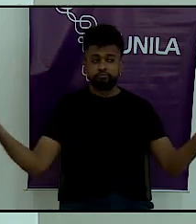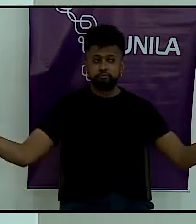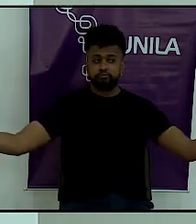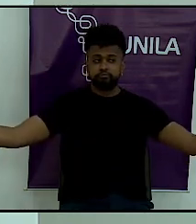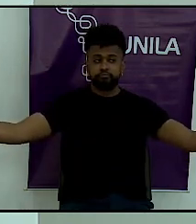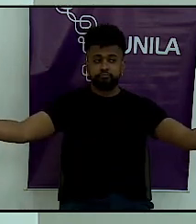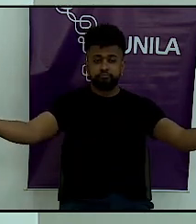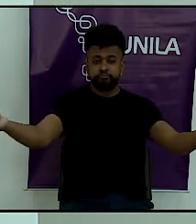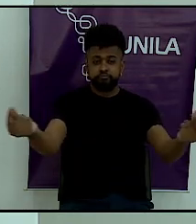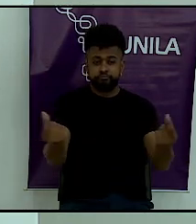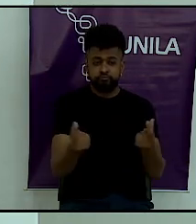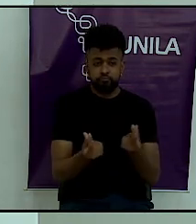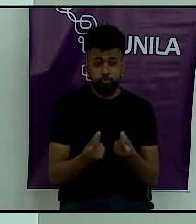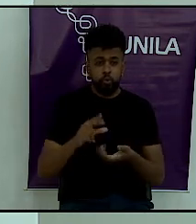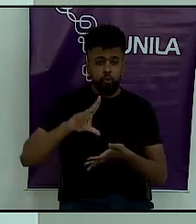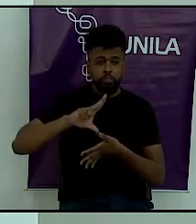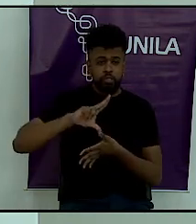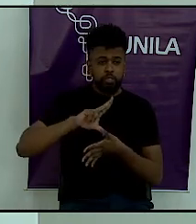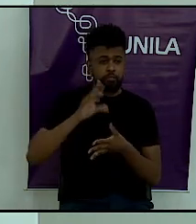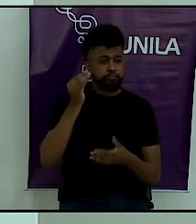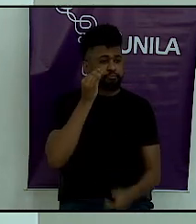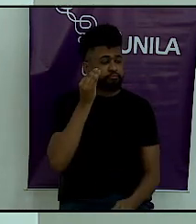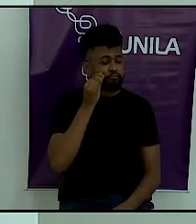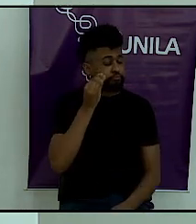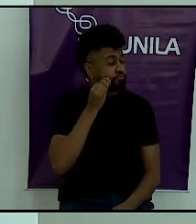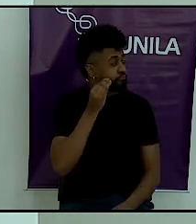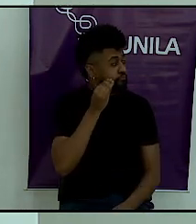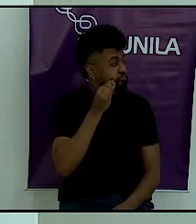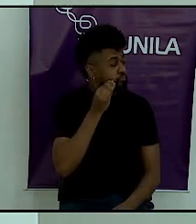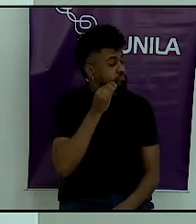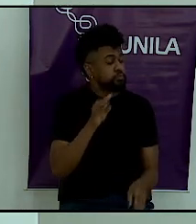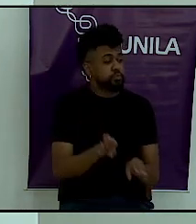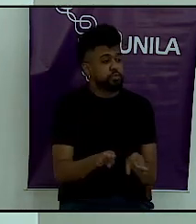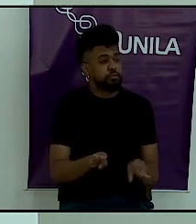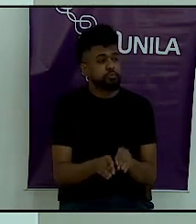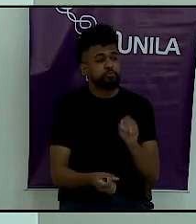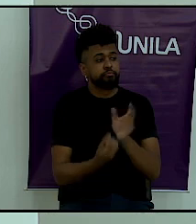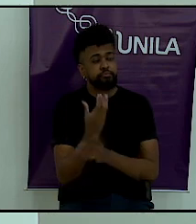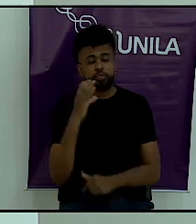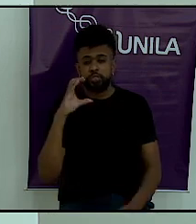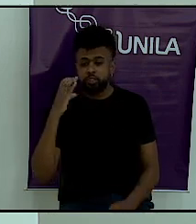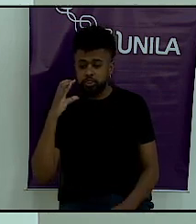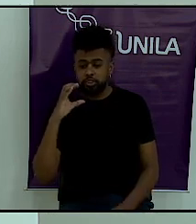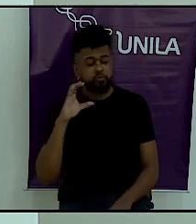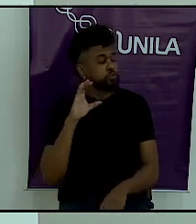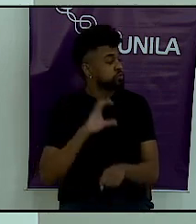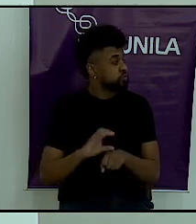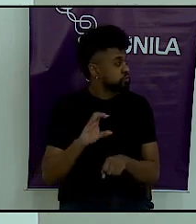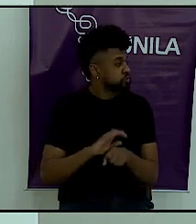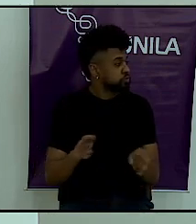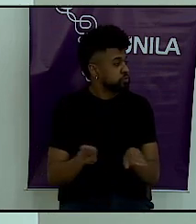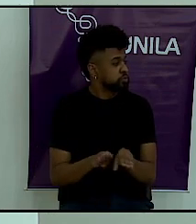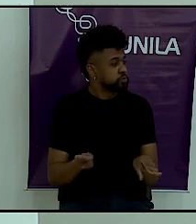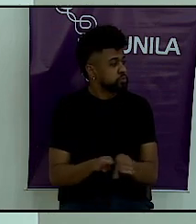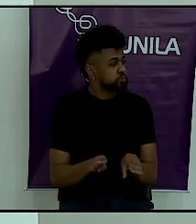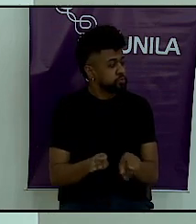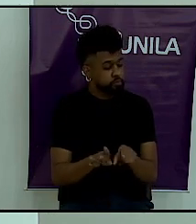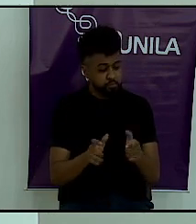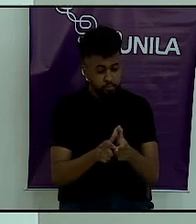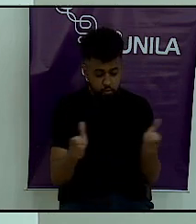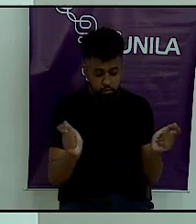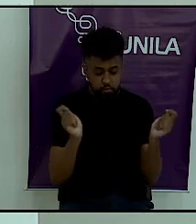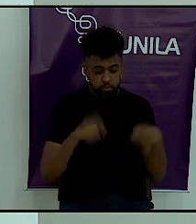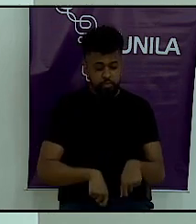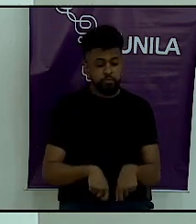nós teríamos essa oportunidade e, consequentemente, resultados acadêmicos com produção científica robusta e também uma maior visibilidade